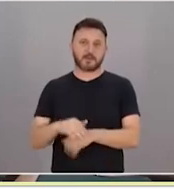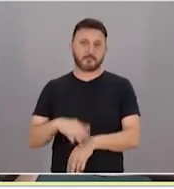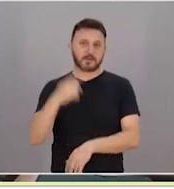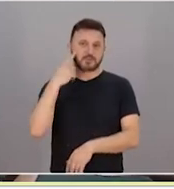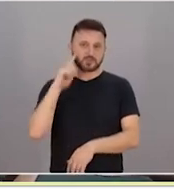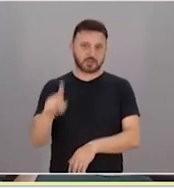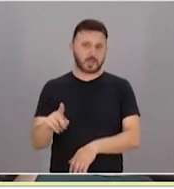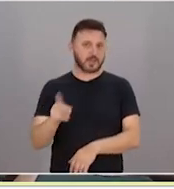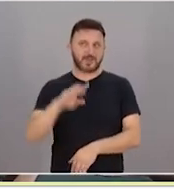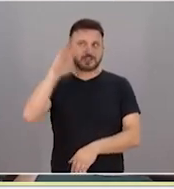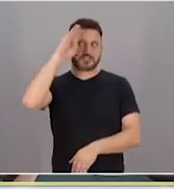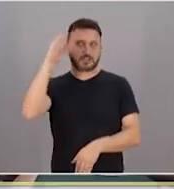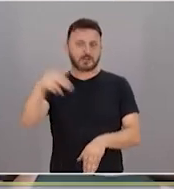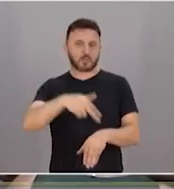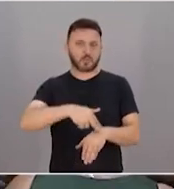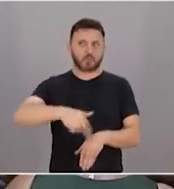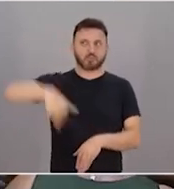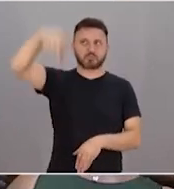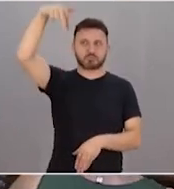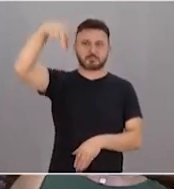de Jesus com